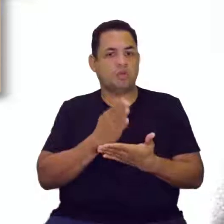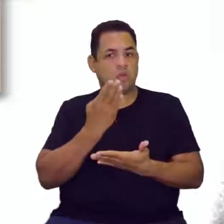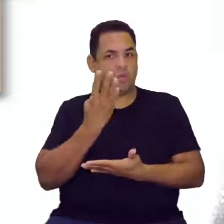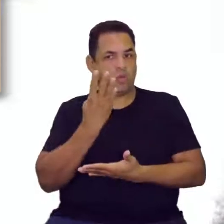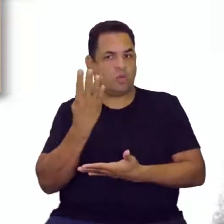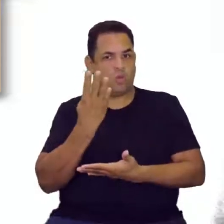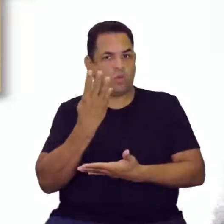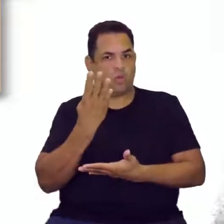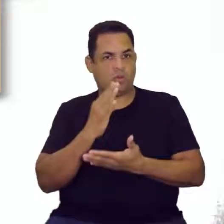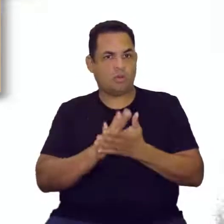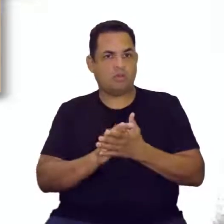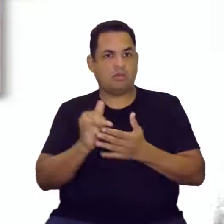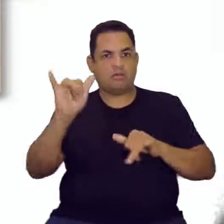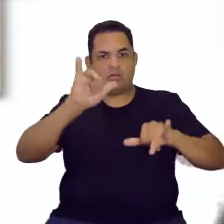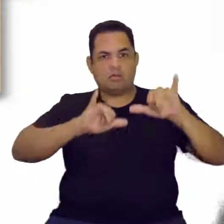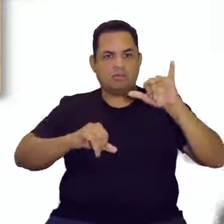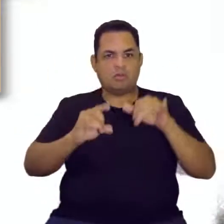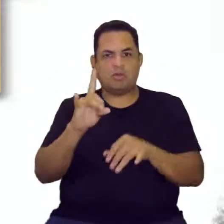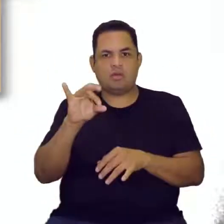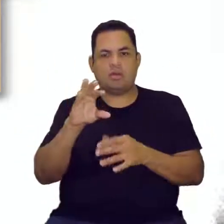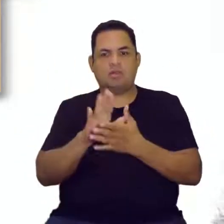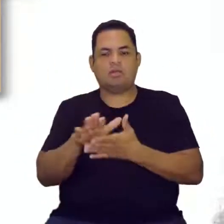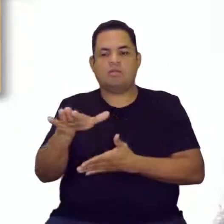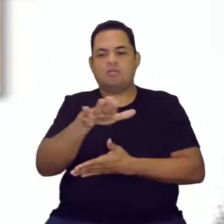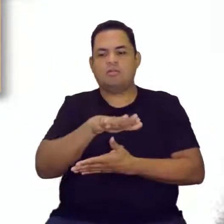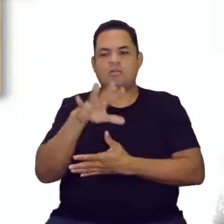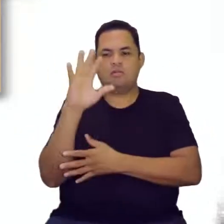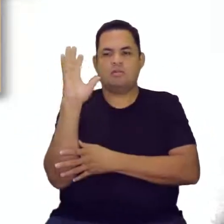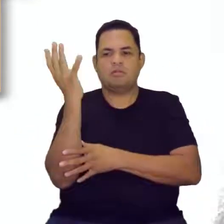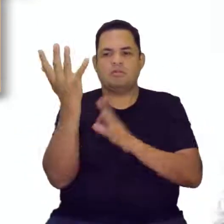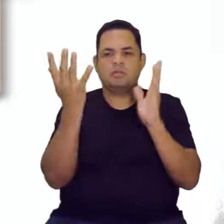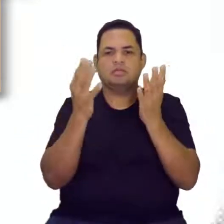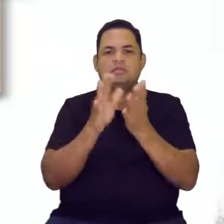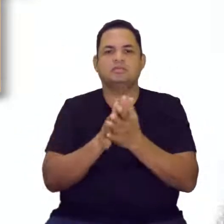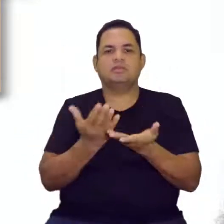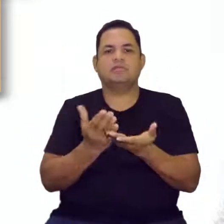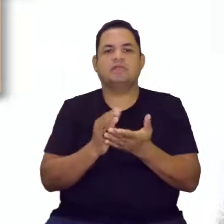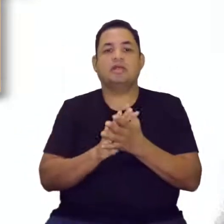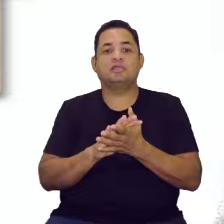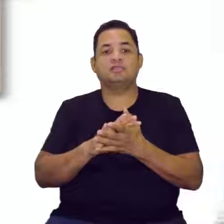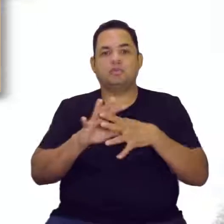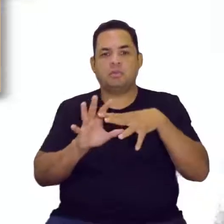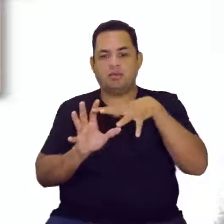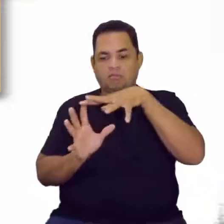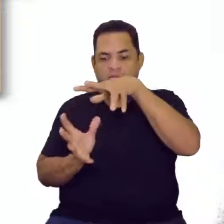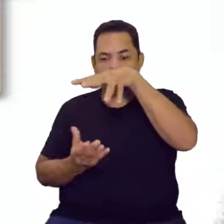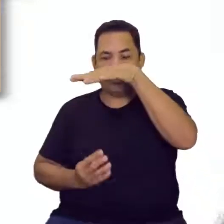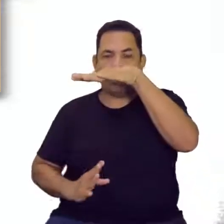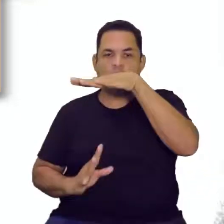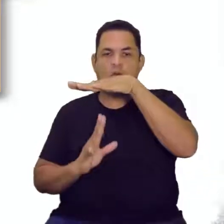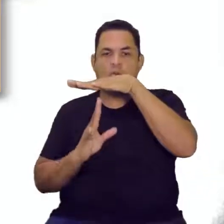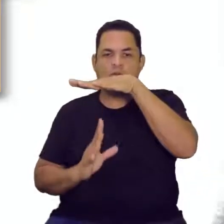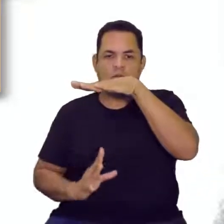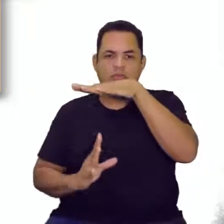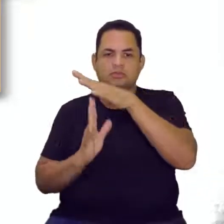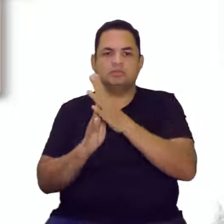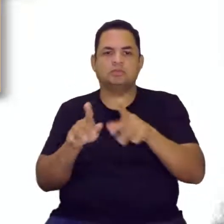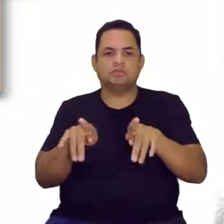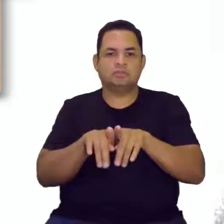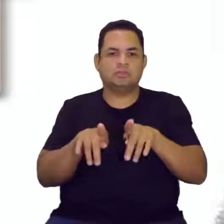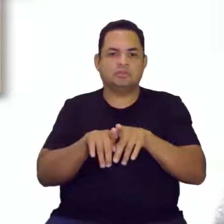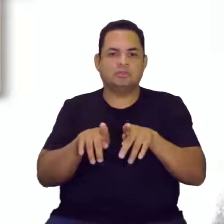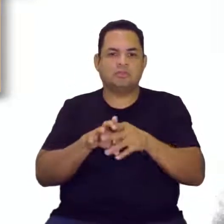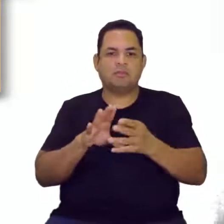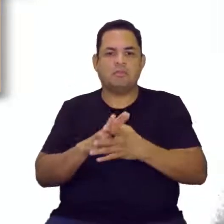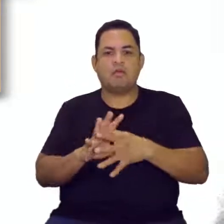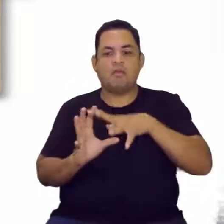da química orgânica e o meio ambiente, nós iremos falar sobre o efeito estufa e também vamos falar sobre